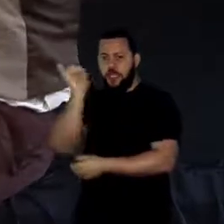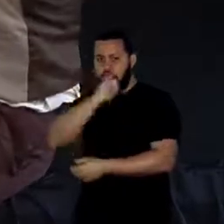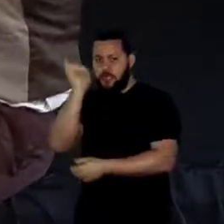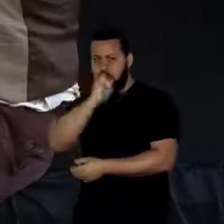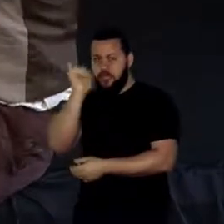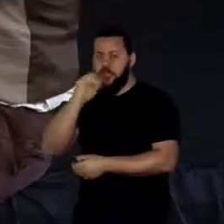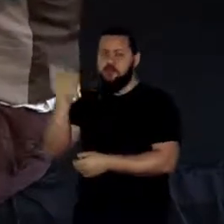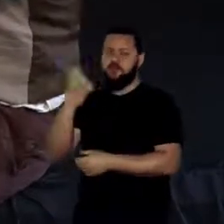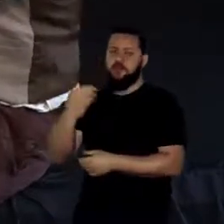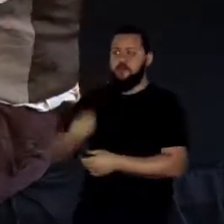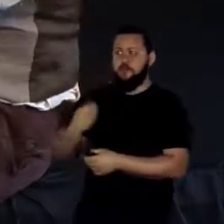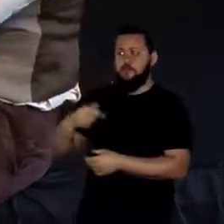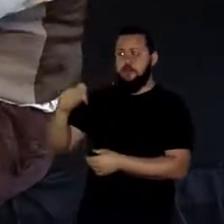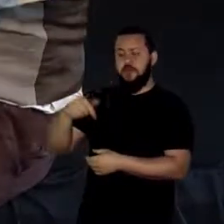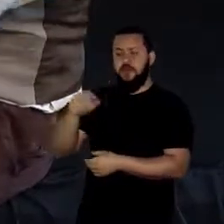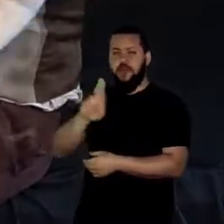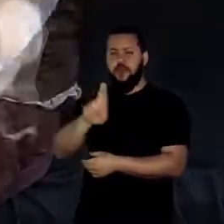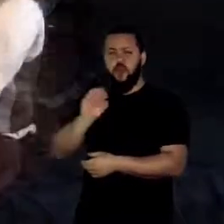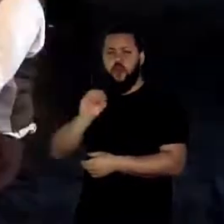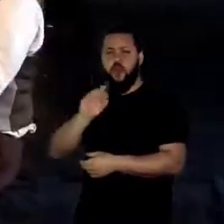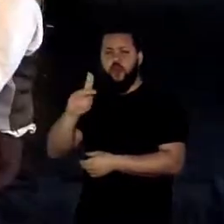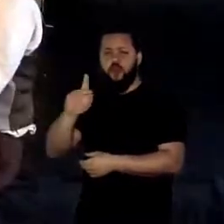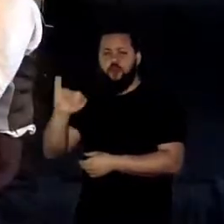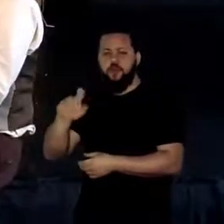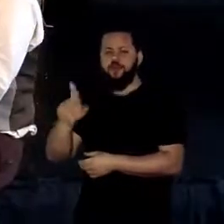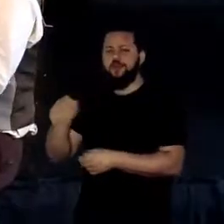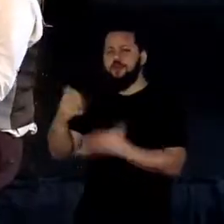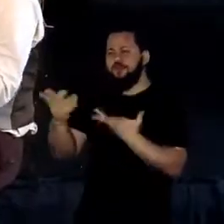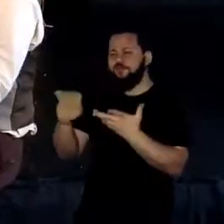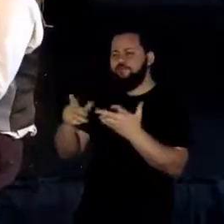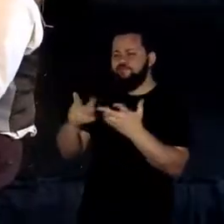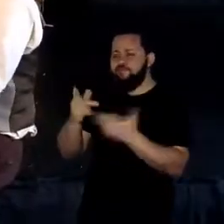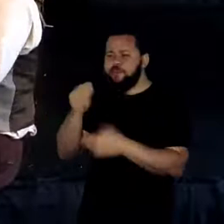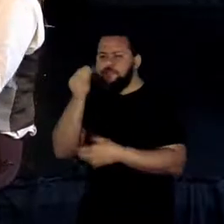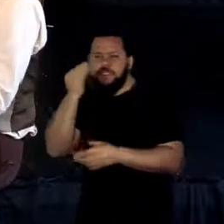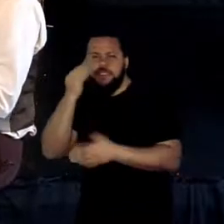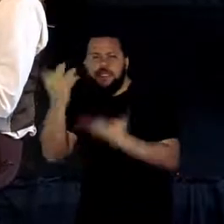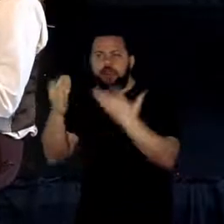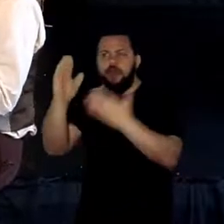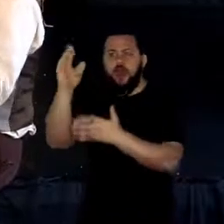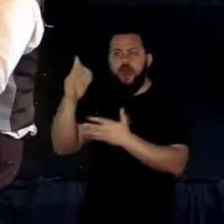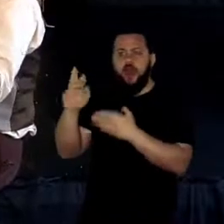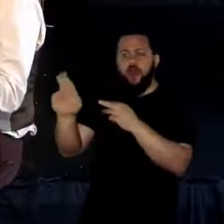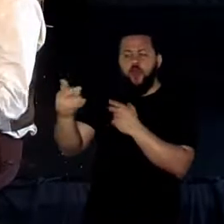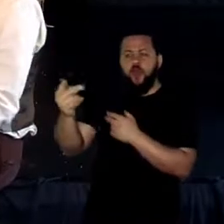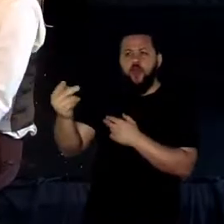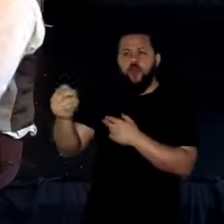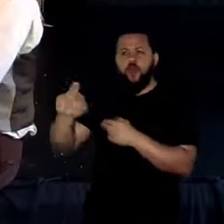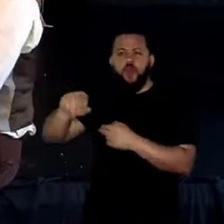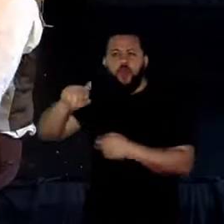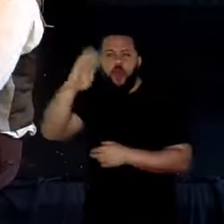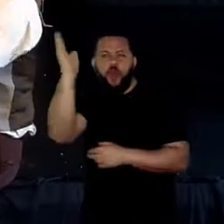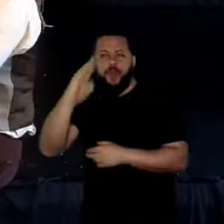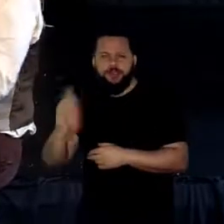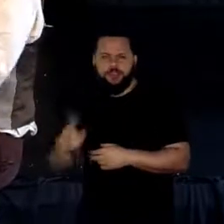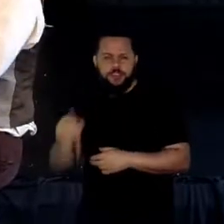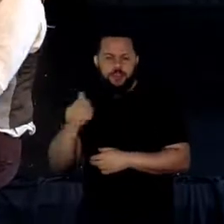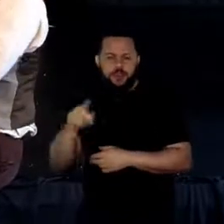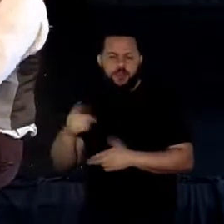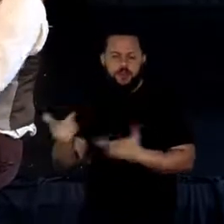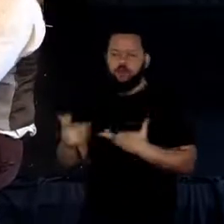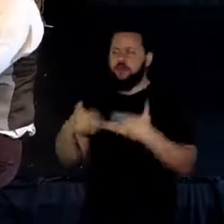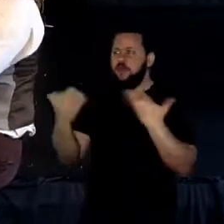que são essas bandeirinhas, né? Para dar essa coisa mais popular, porque a gente é um espetáculo que acontece na rua também, a gente faz em todos os espaços. Então, para